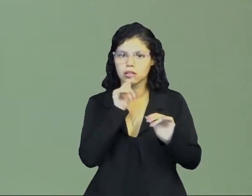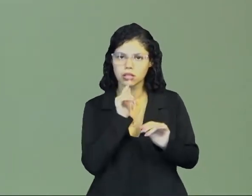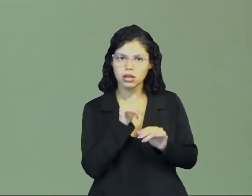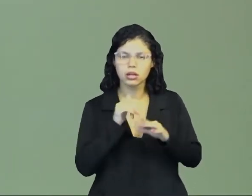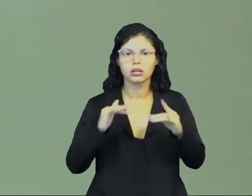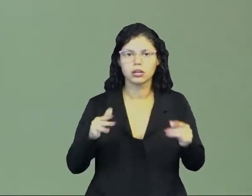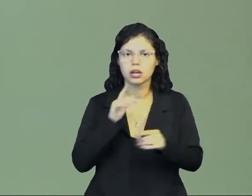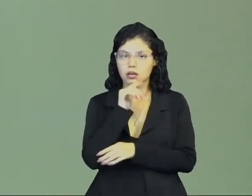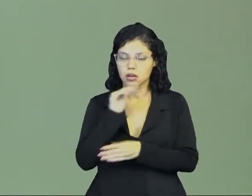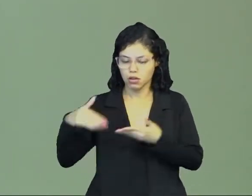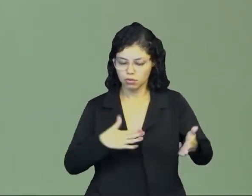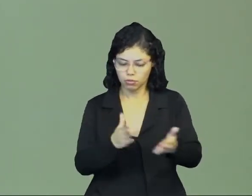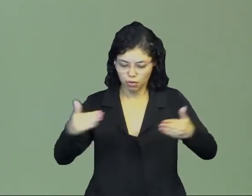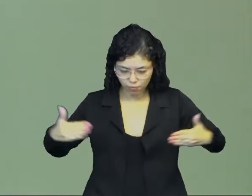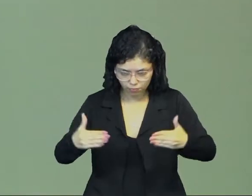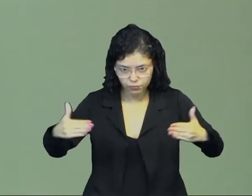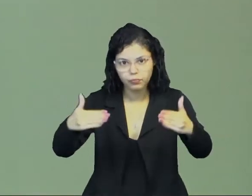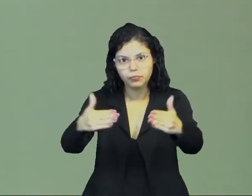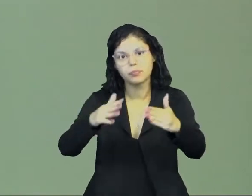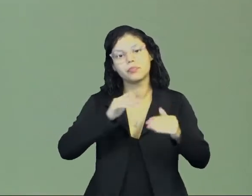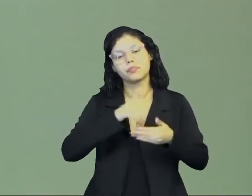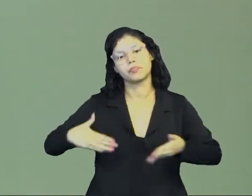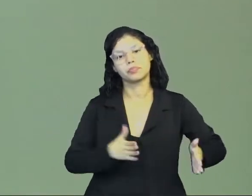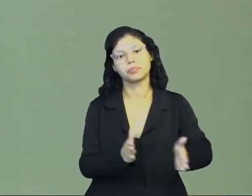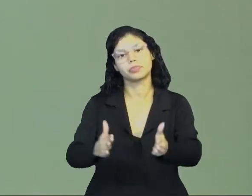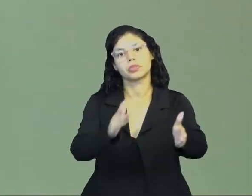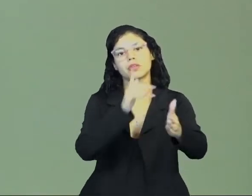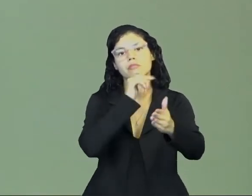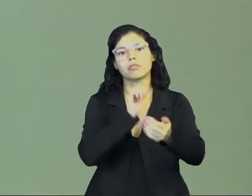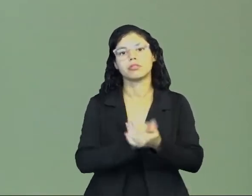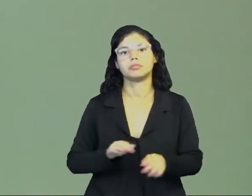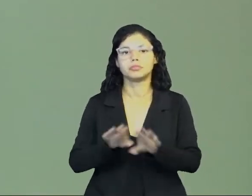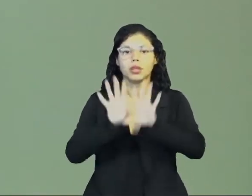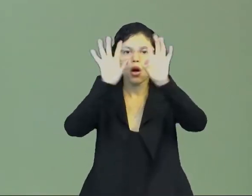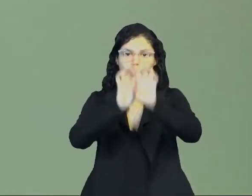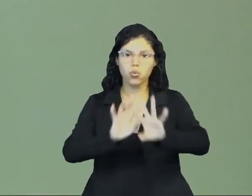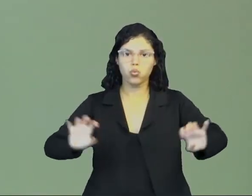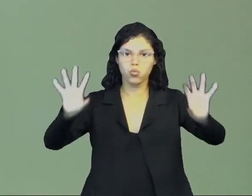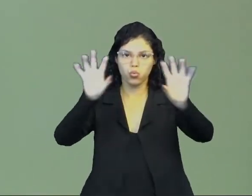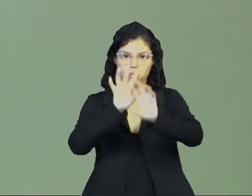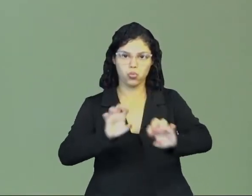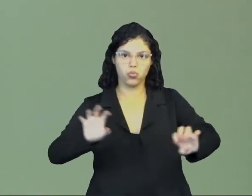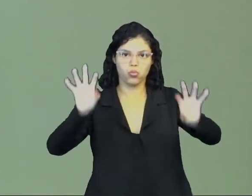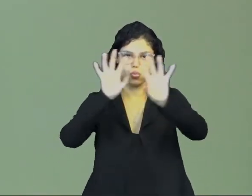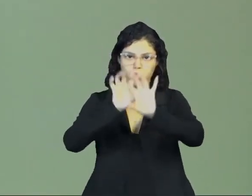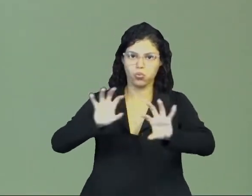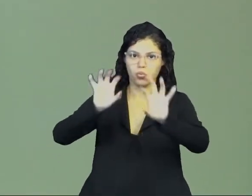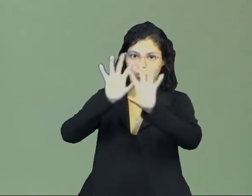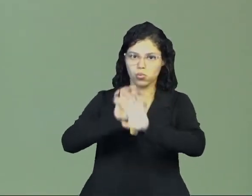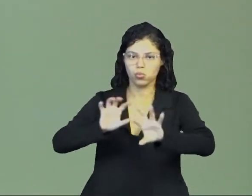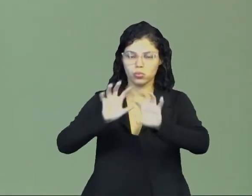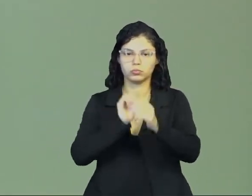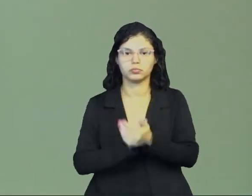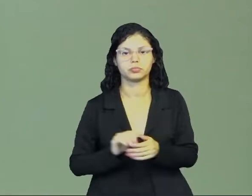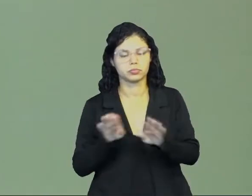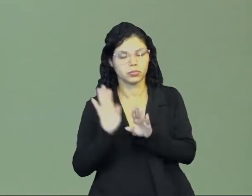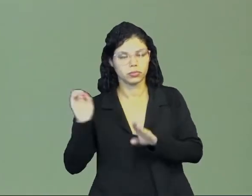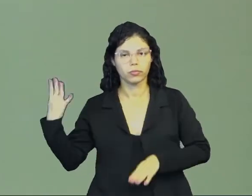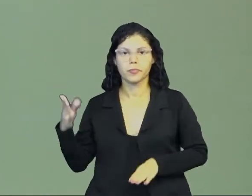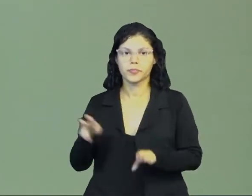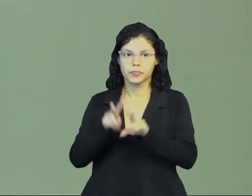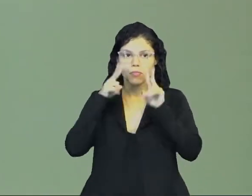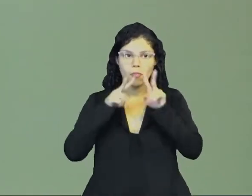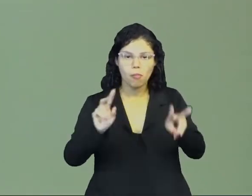rios, lagos, mares e oceanos. E também temos a água no estado de vapor, que no caso são os gases, que nesse caso também